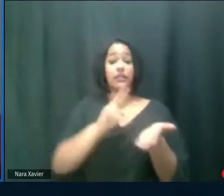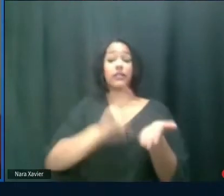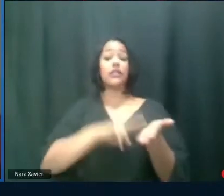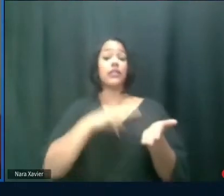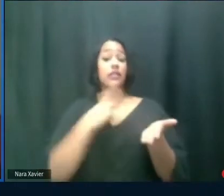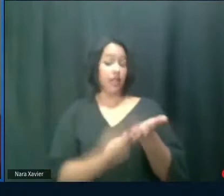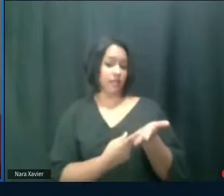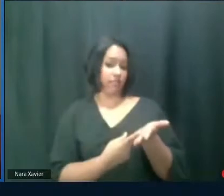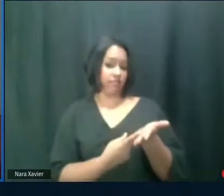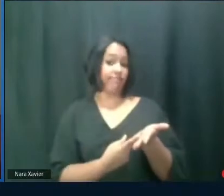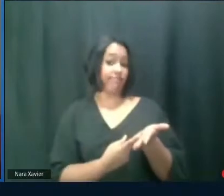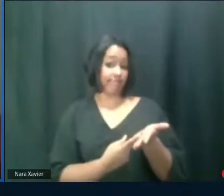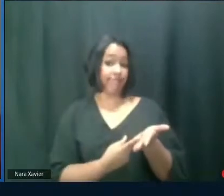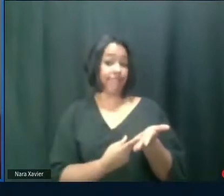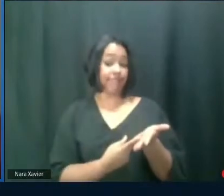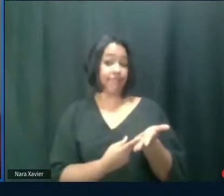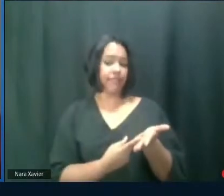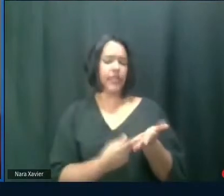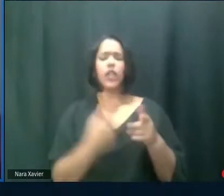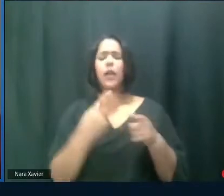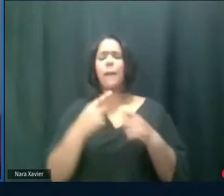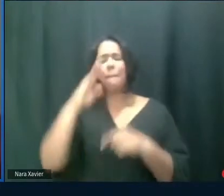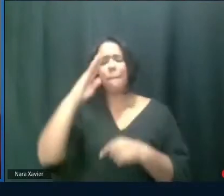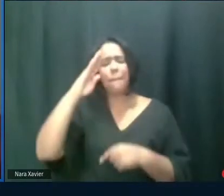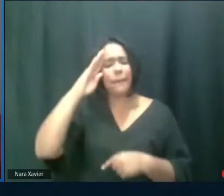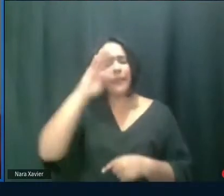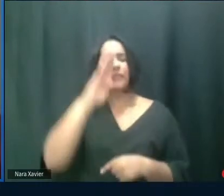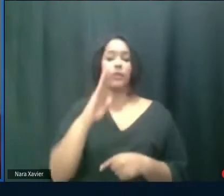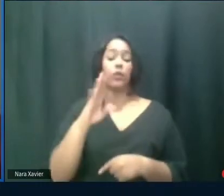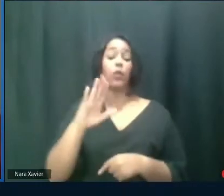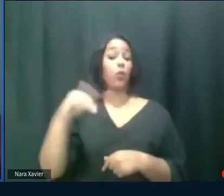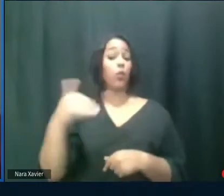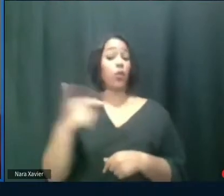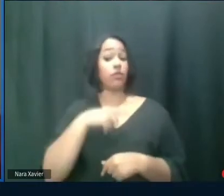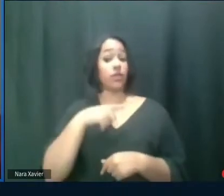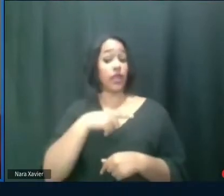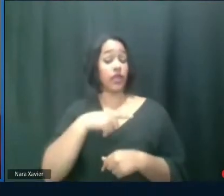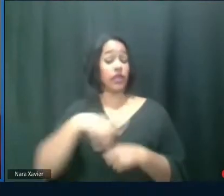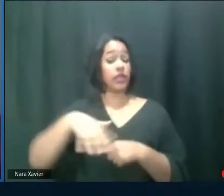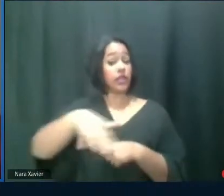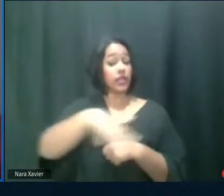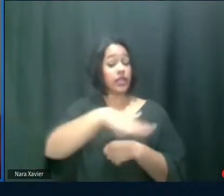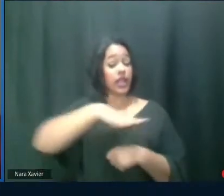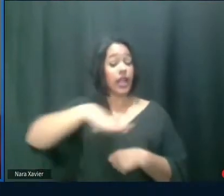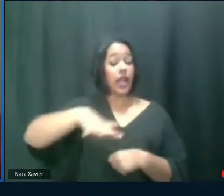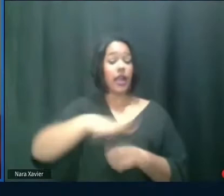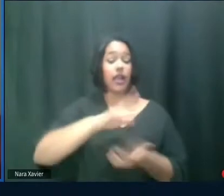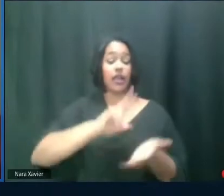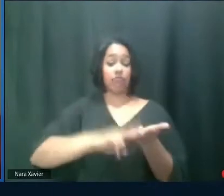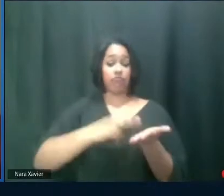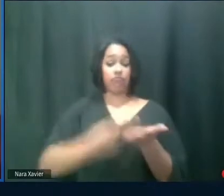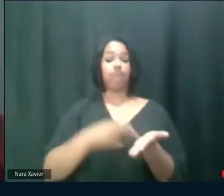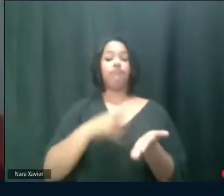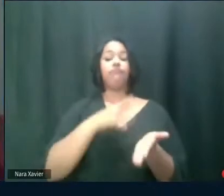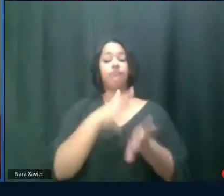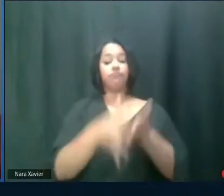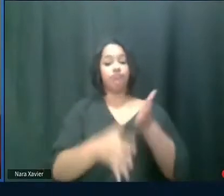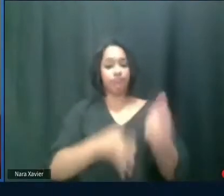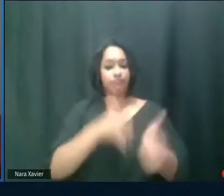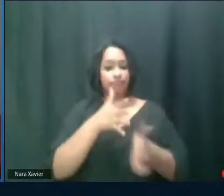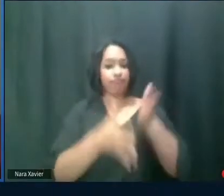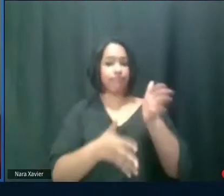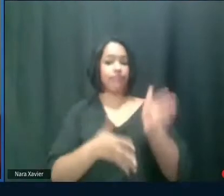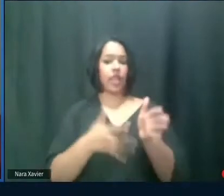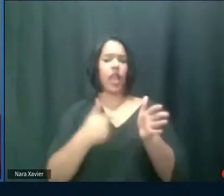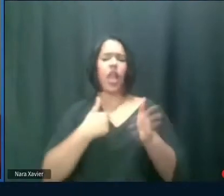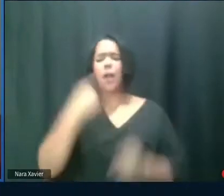intérpretes, principalmente quando envolve aí a tradução e interpretação de línguas de sinais. Aí eu